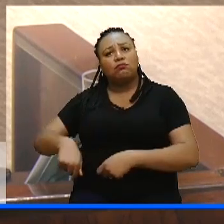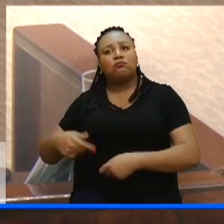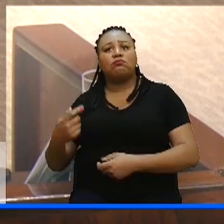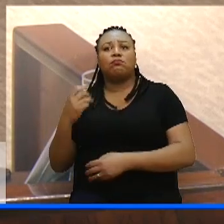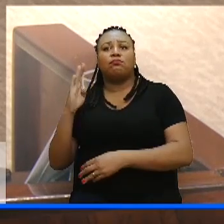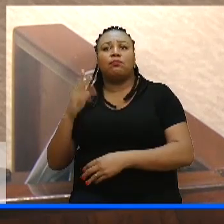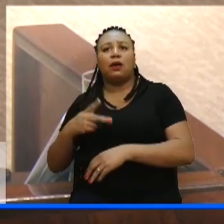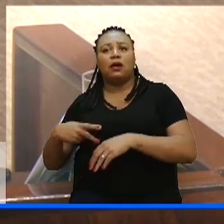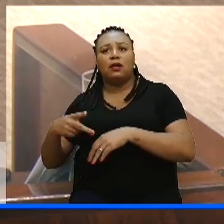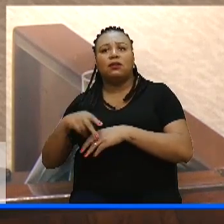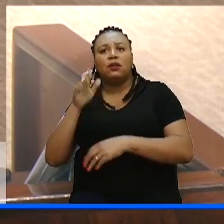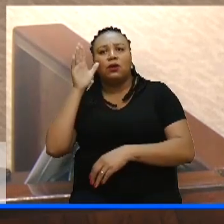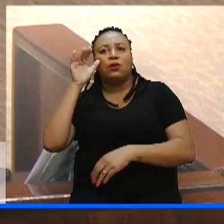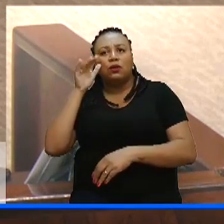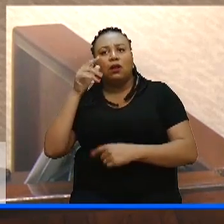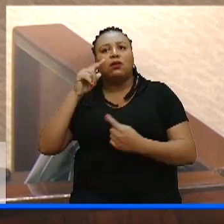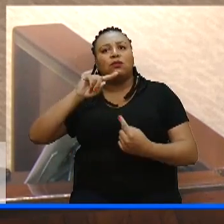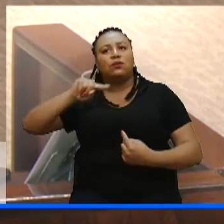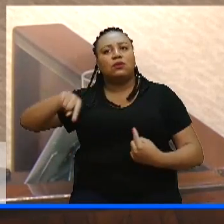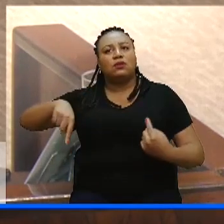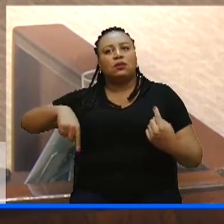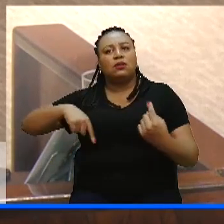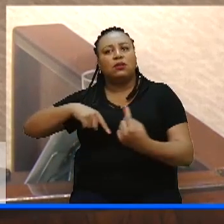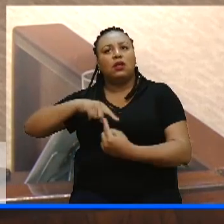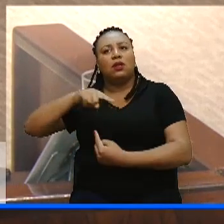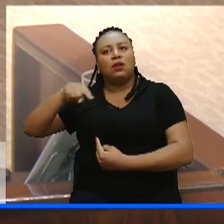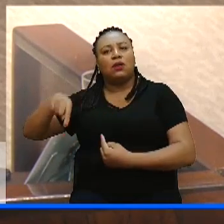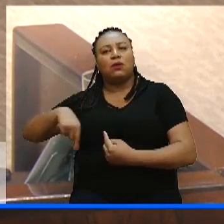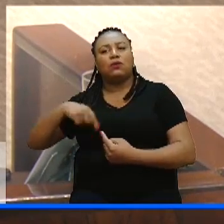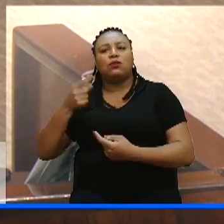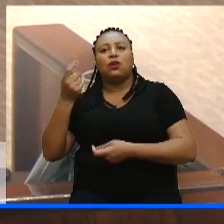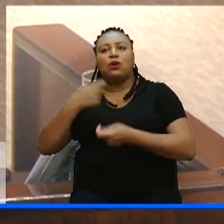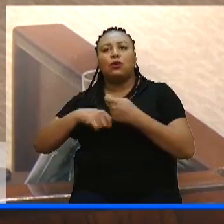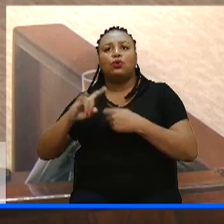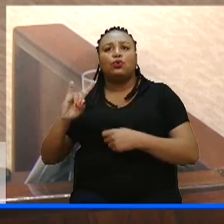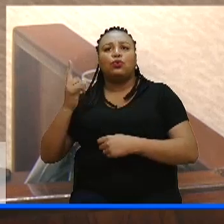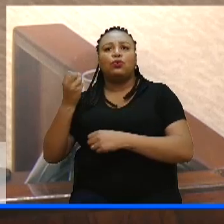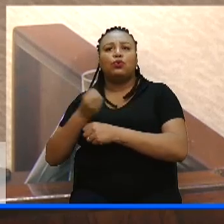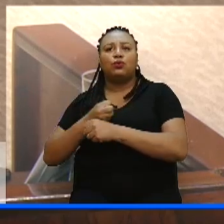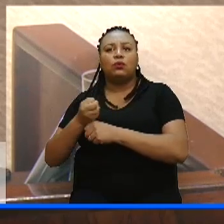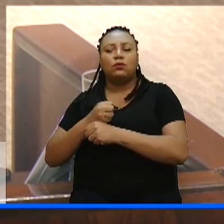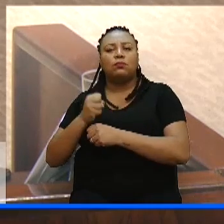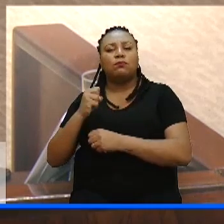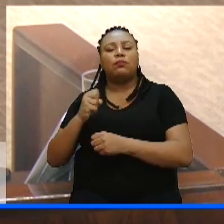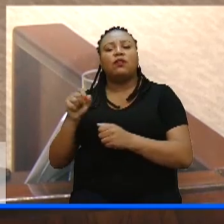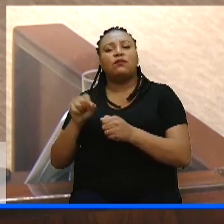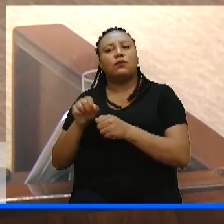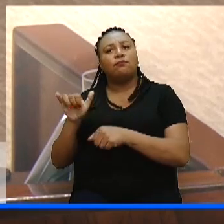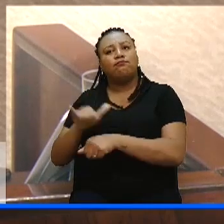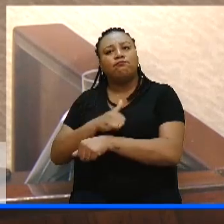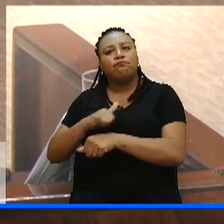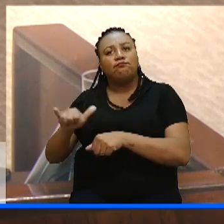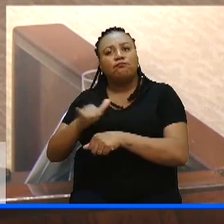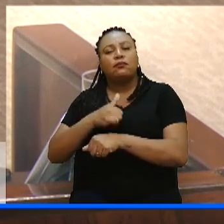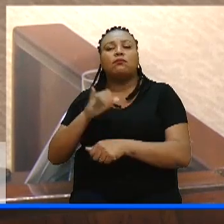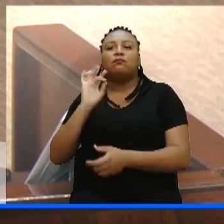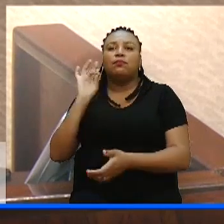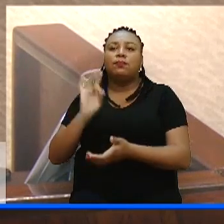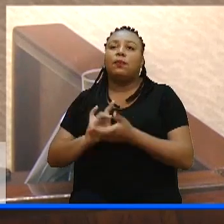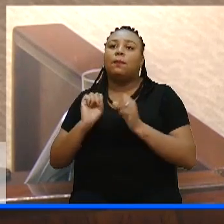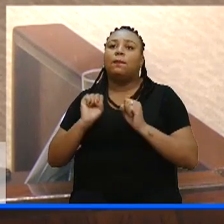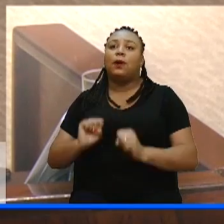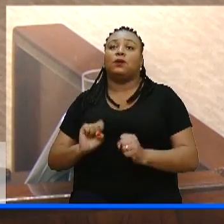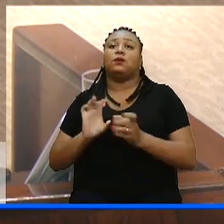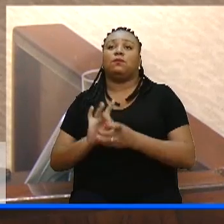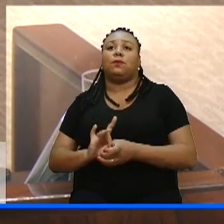não analisem os ciclos econômicos que tivemos nos últimos anos para tomar medidas que efetivamente possam